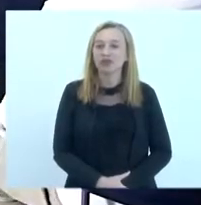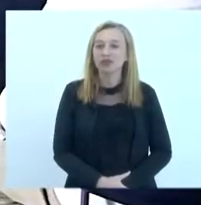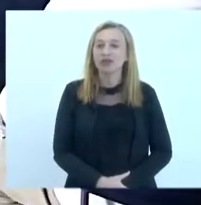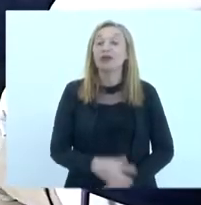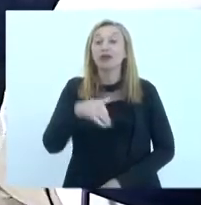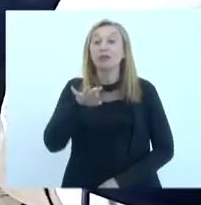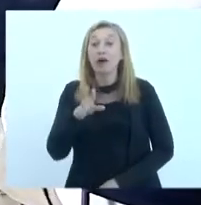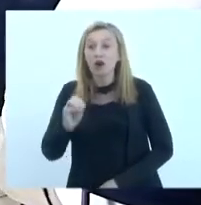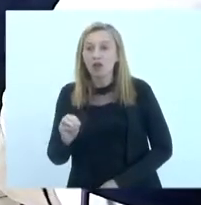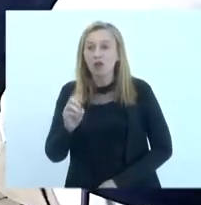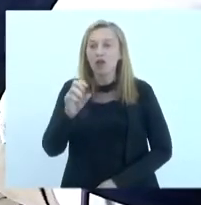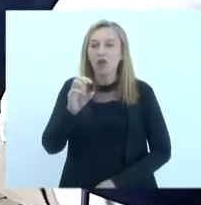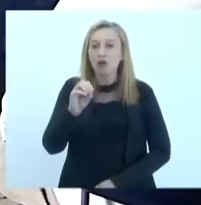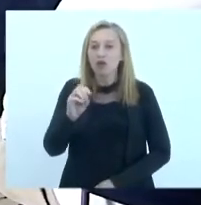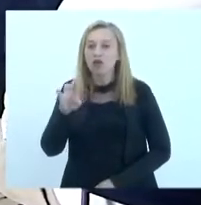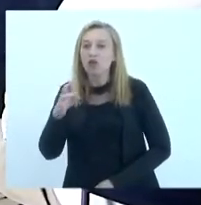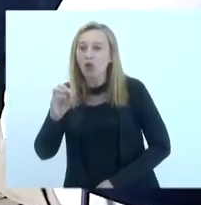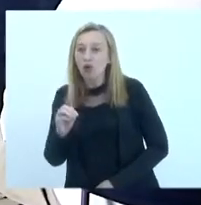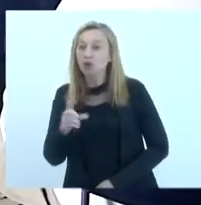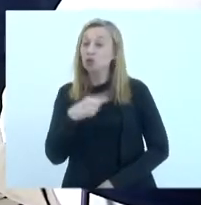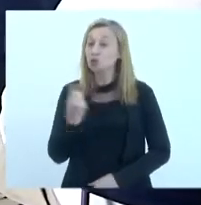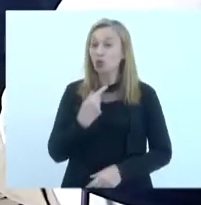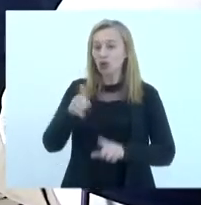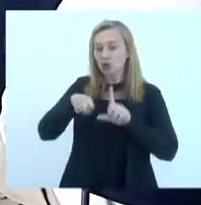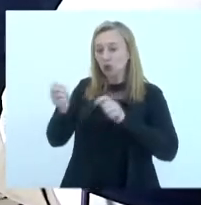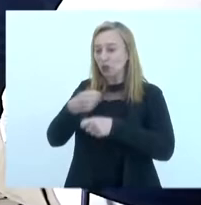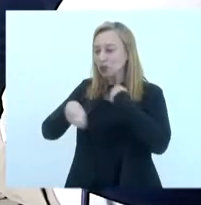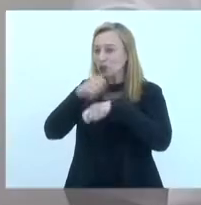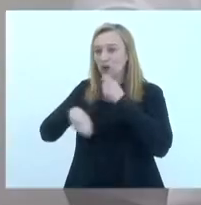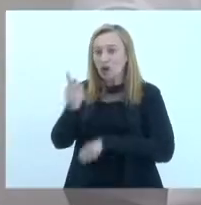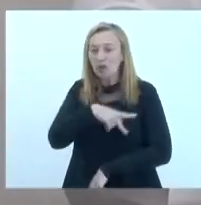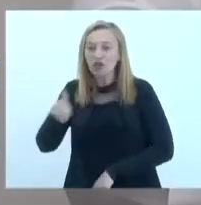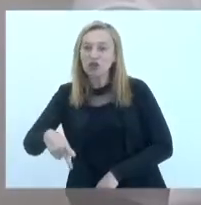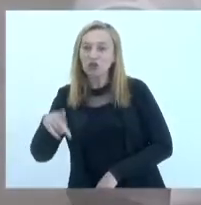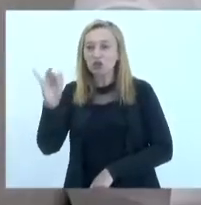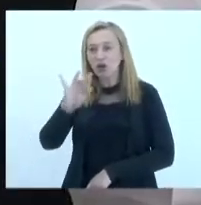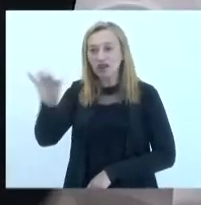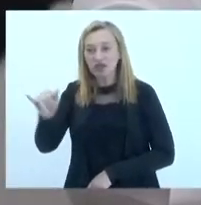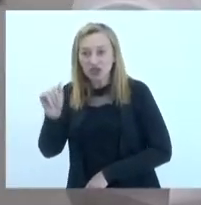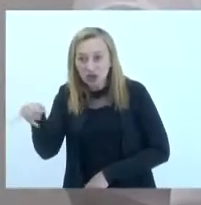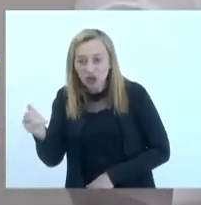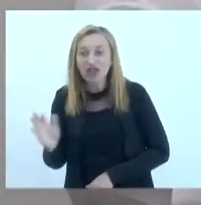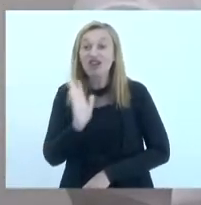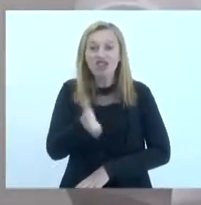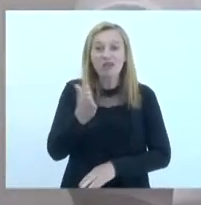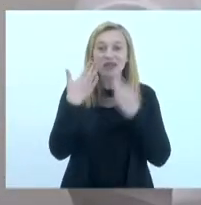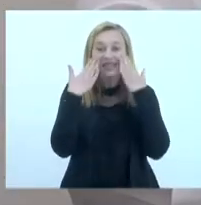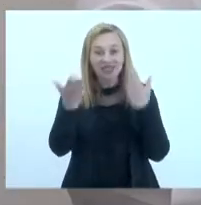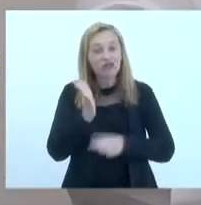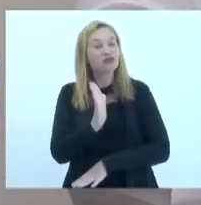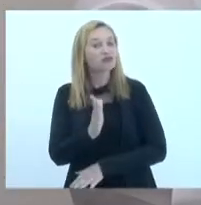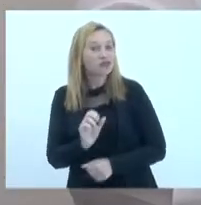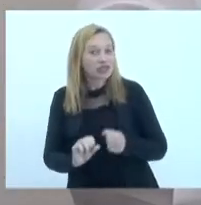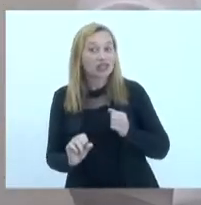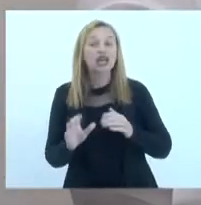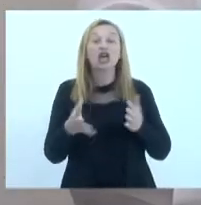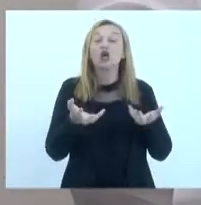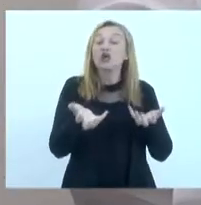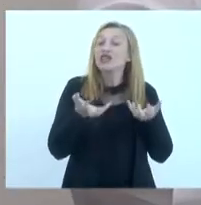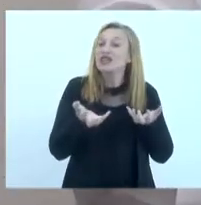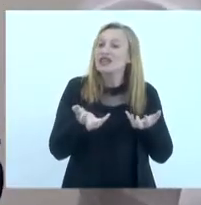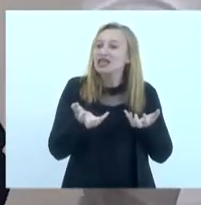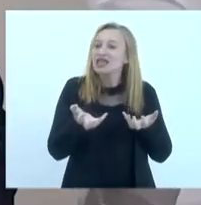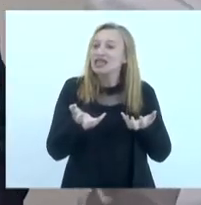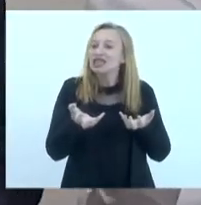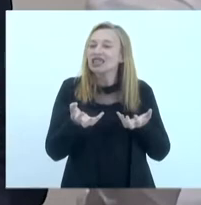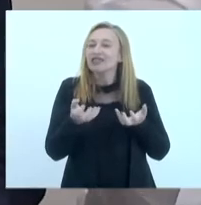Mauro Osório é o nosso economista, professor da UFRJ, que vai fazer já uma apresentação. Queria